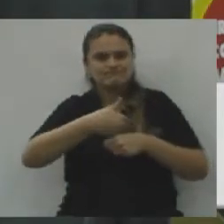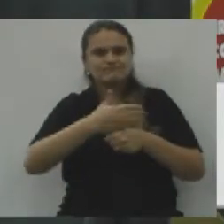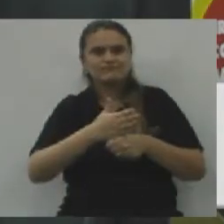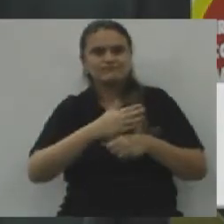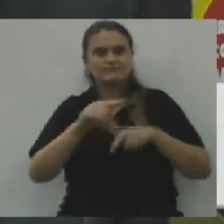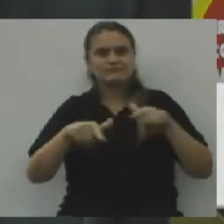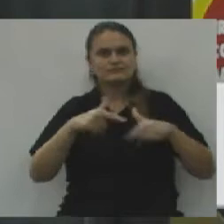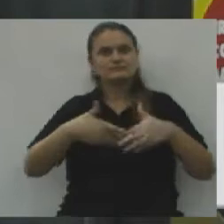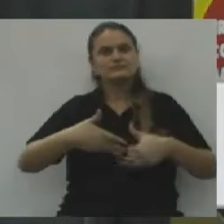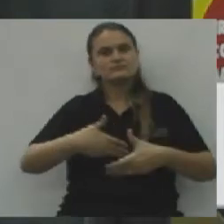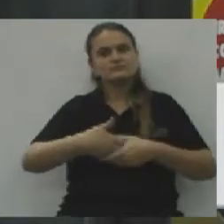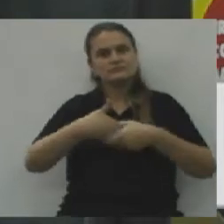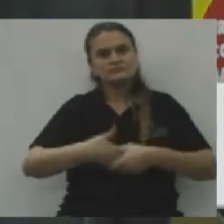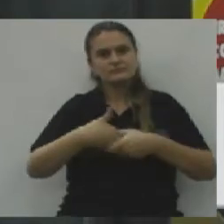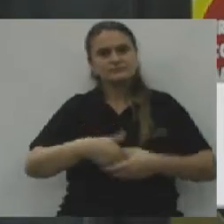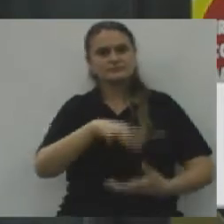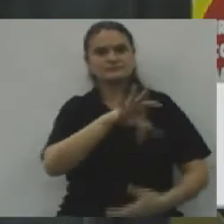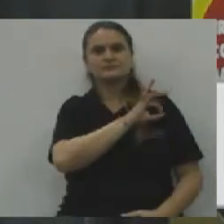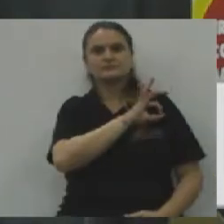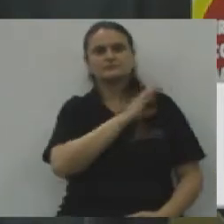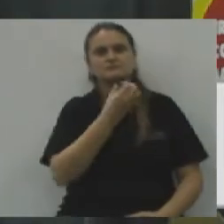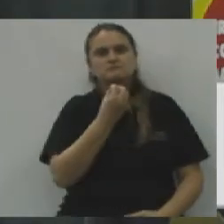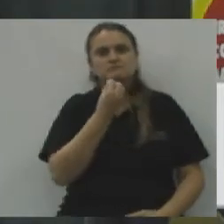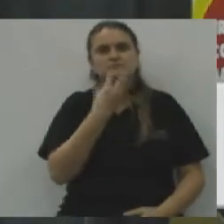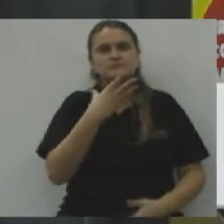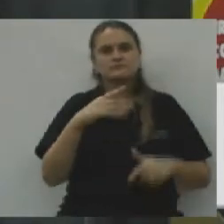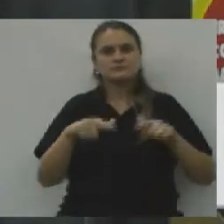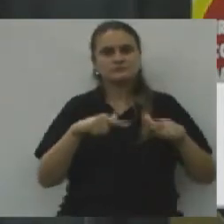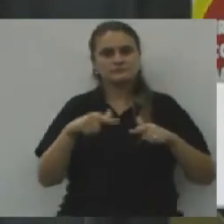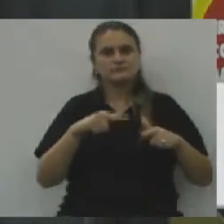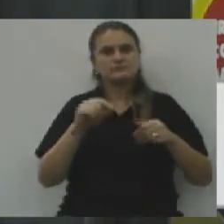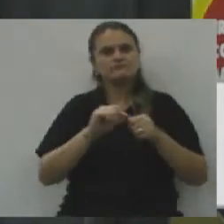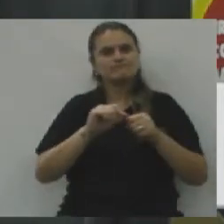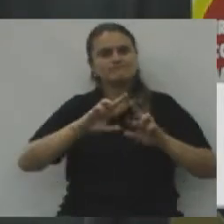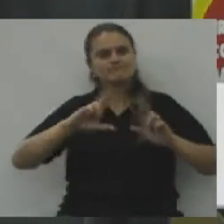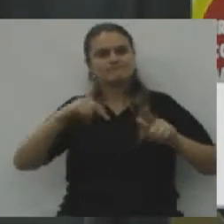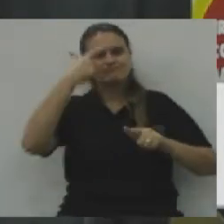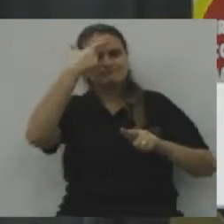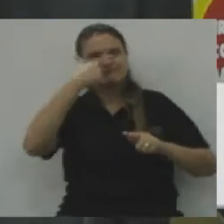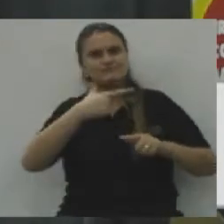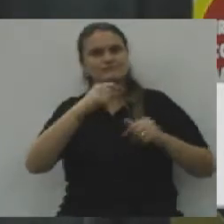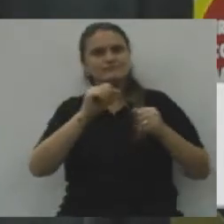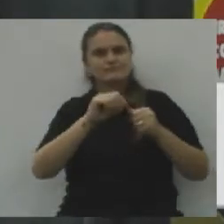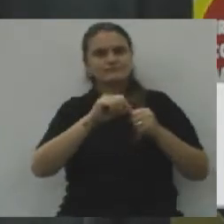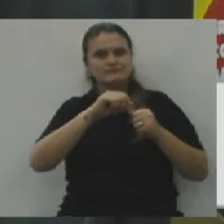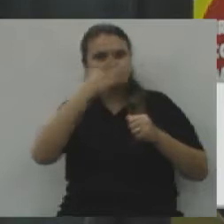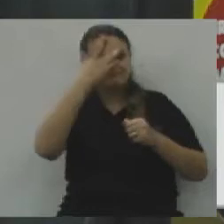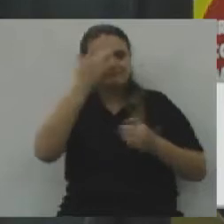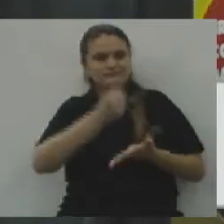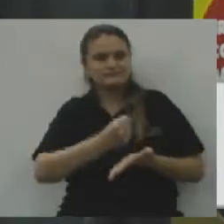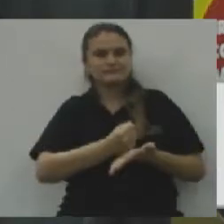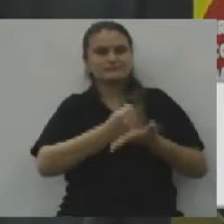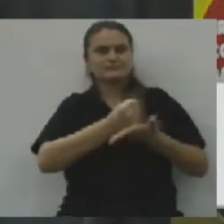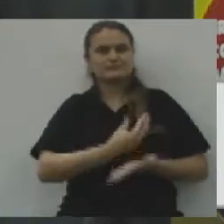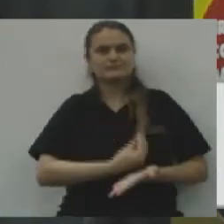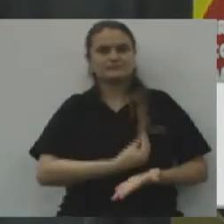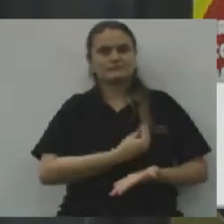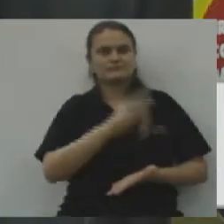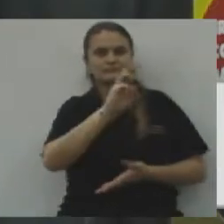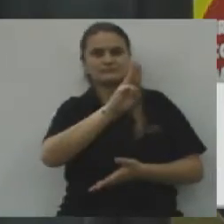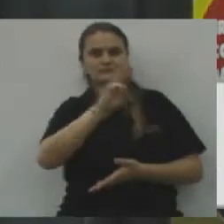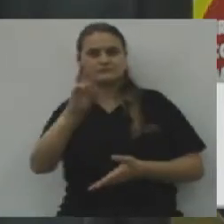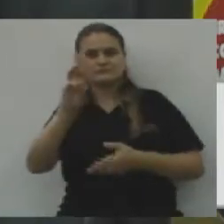Então, parabéns a esses policiais por esse ato e por fazer a diferença e fazer com que pessoas tenham sido salvas. Em nome de